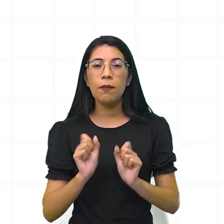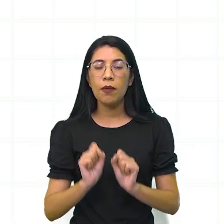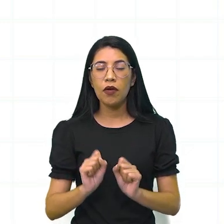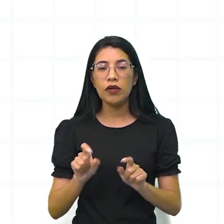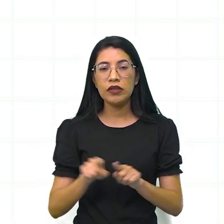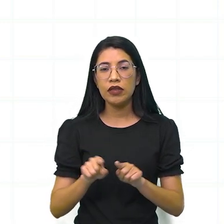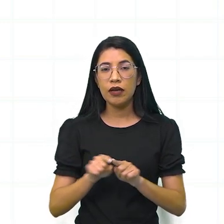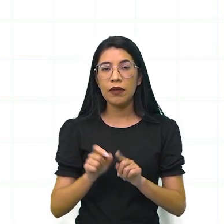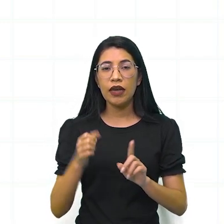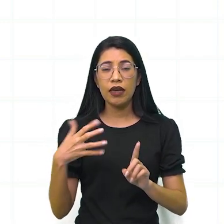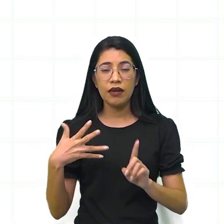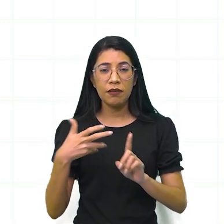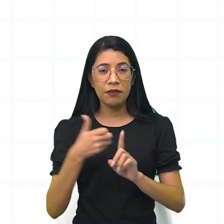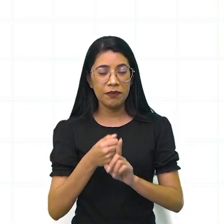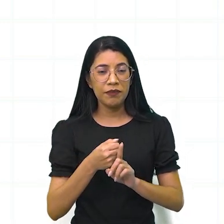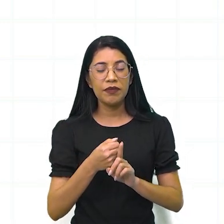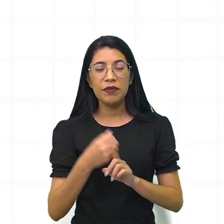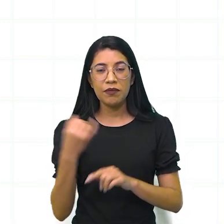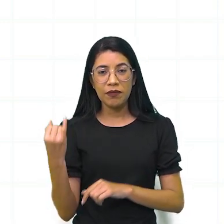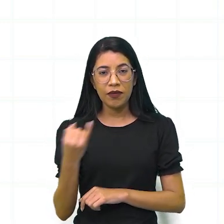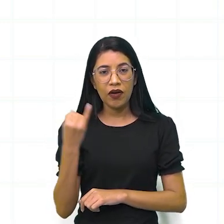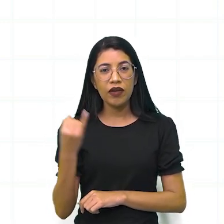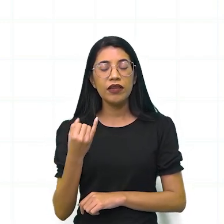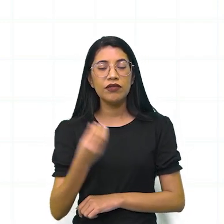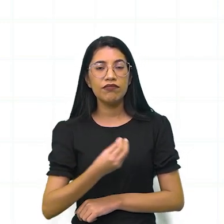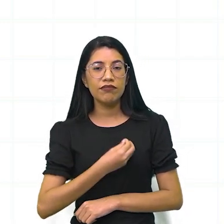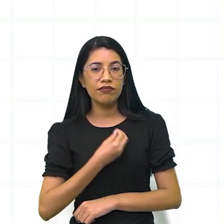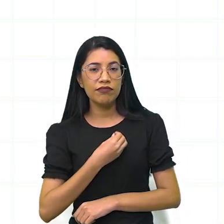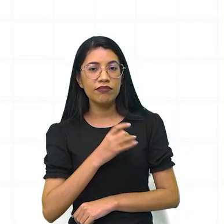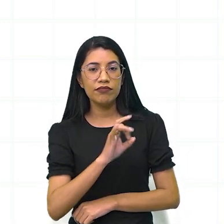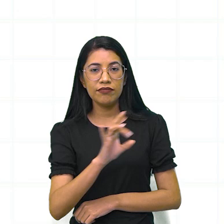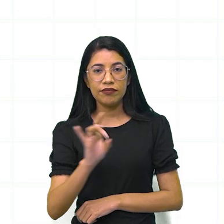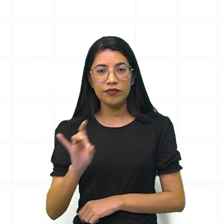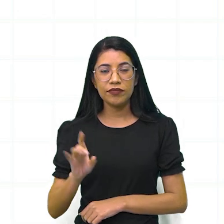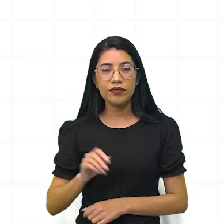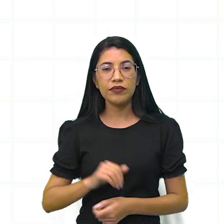impacto significativo em nossas vidas.